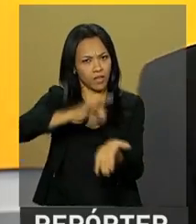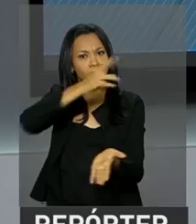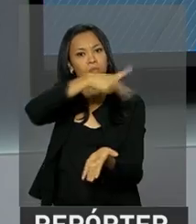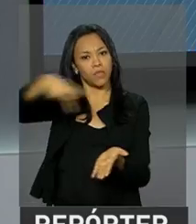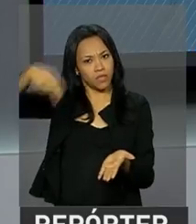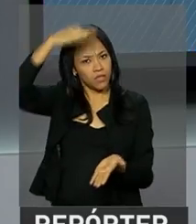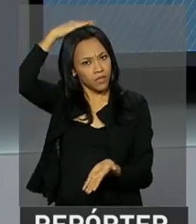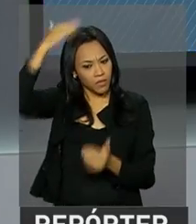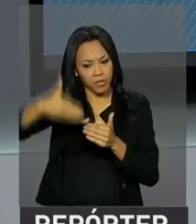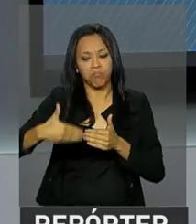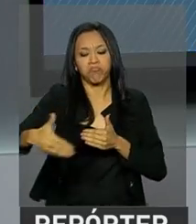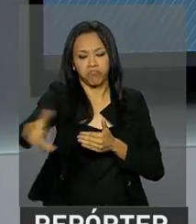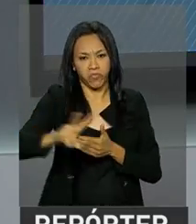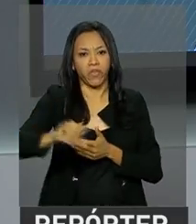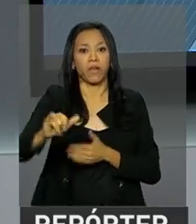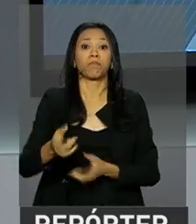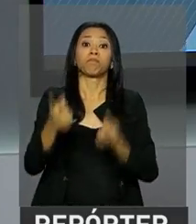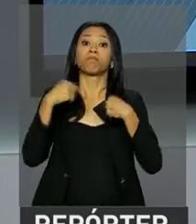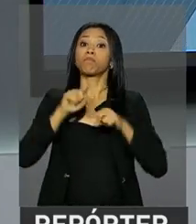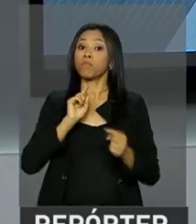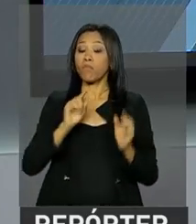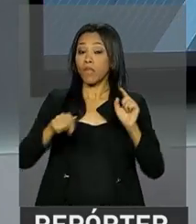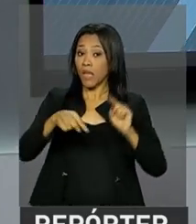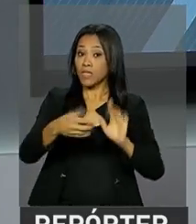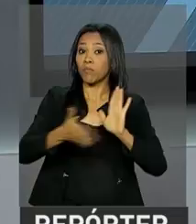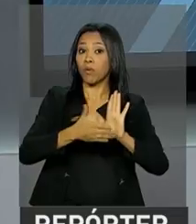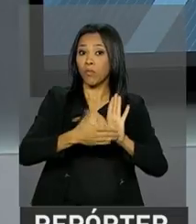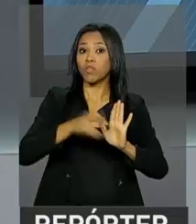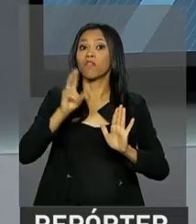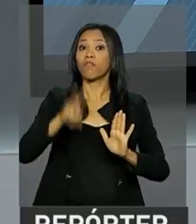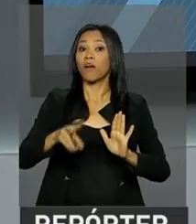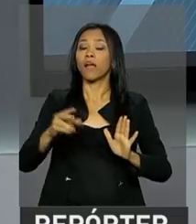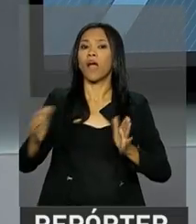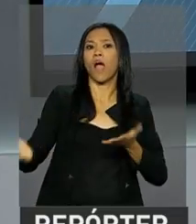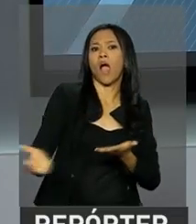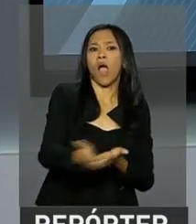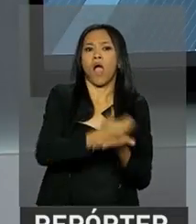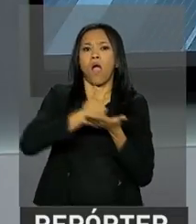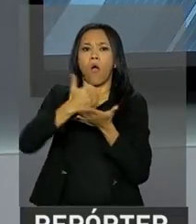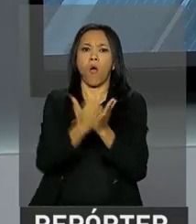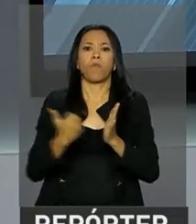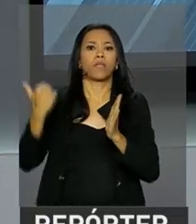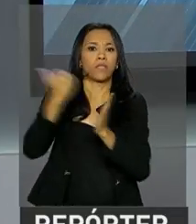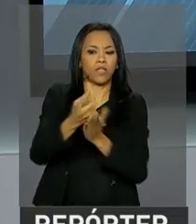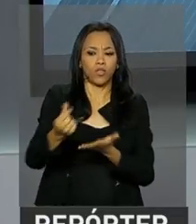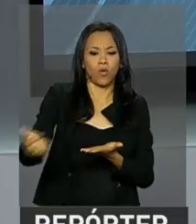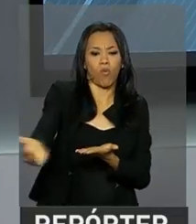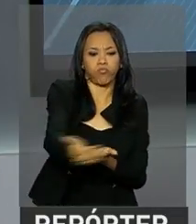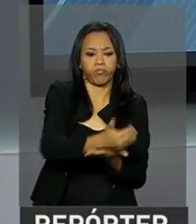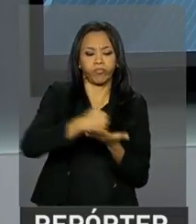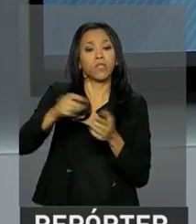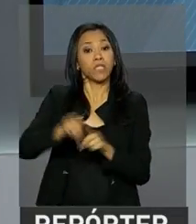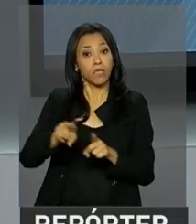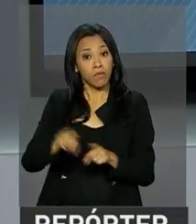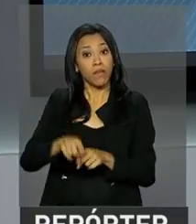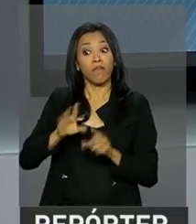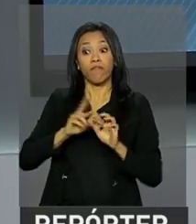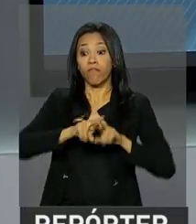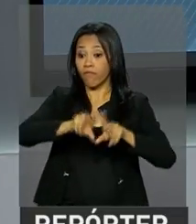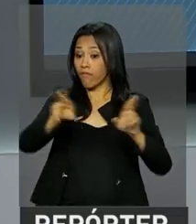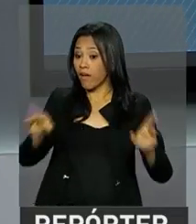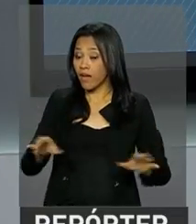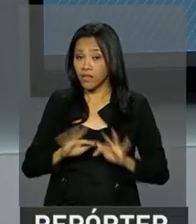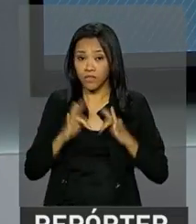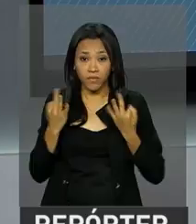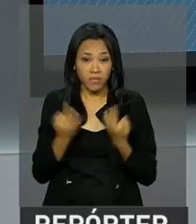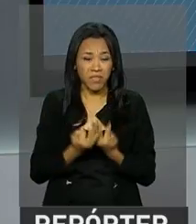dias. A medida vai aumentar a arrecadação e também permitir que muitas famílias, especialmente as de